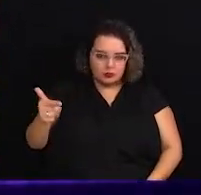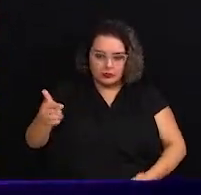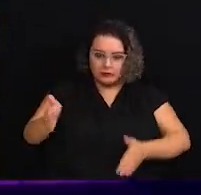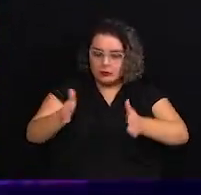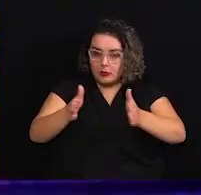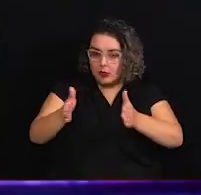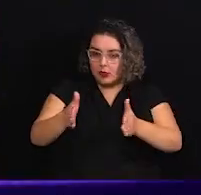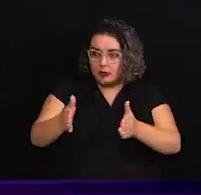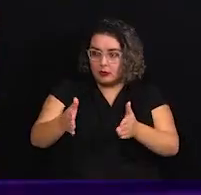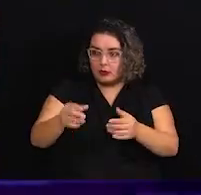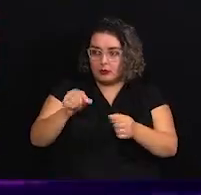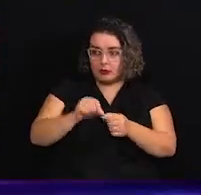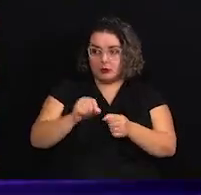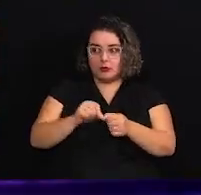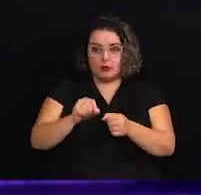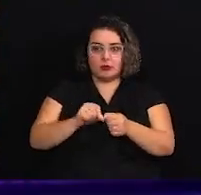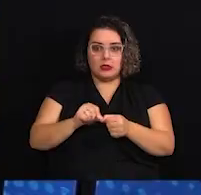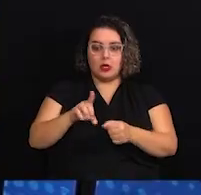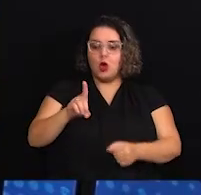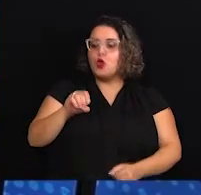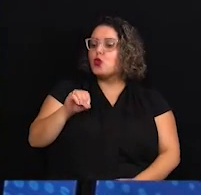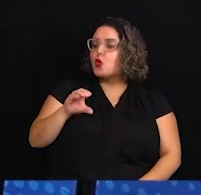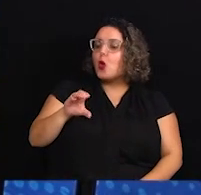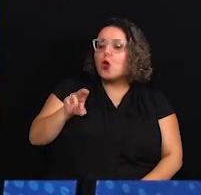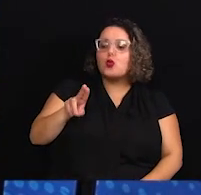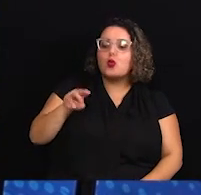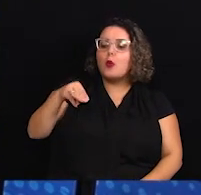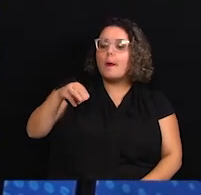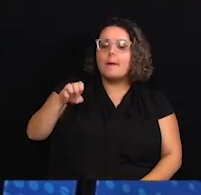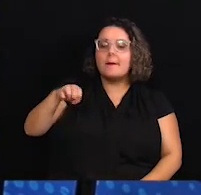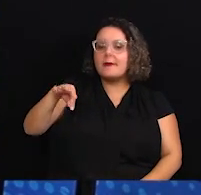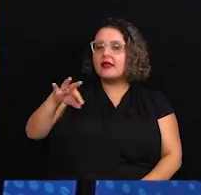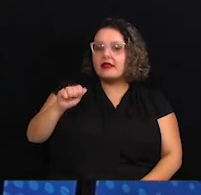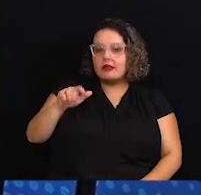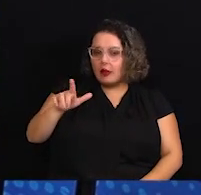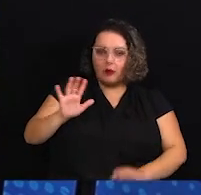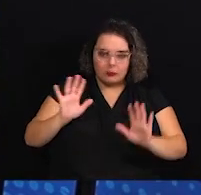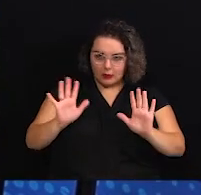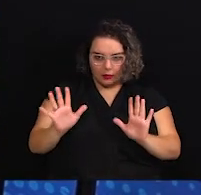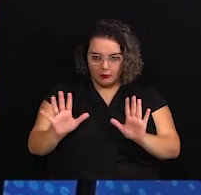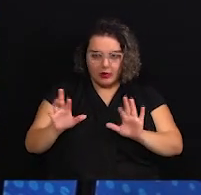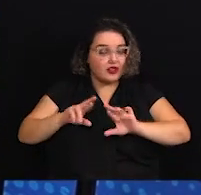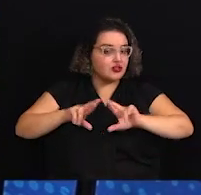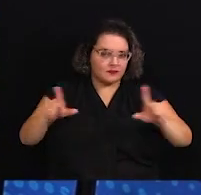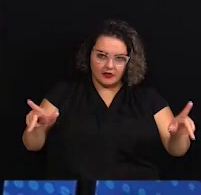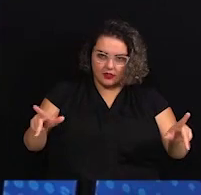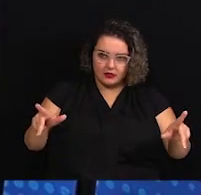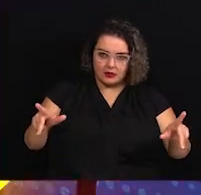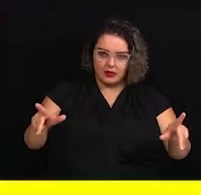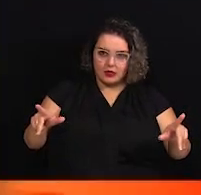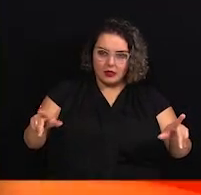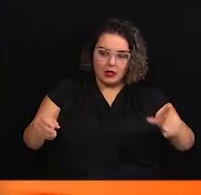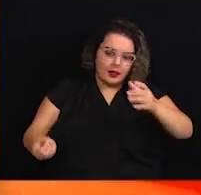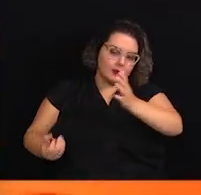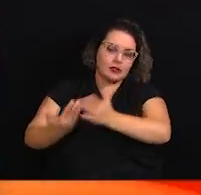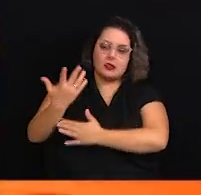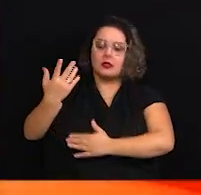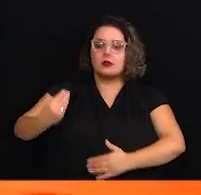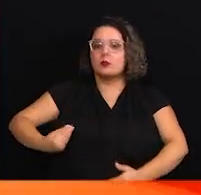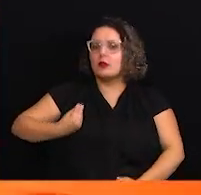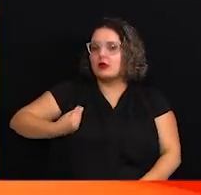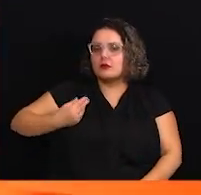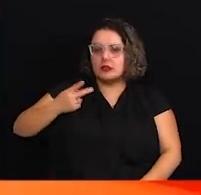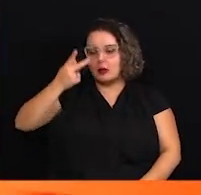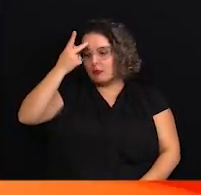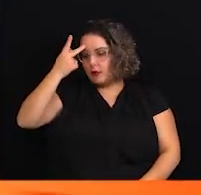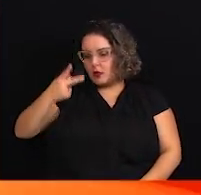período, nenhuma pretensão de fazer algo documental. Então ele foi acabando criando uma vida própria, né, os personagens,